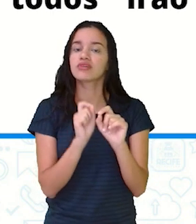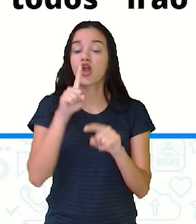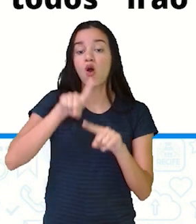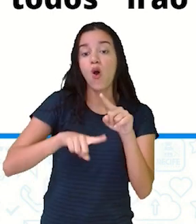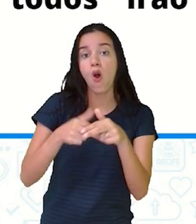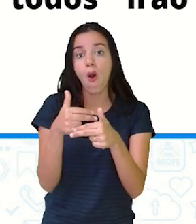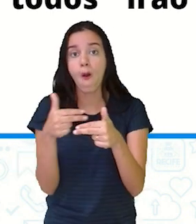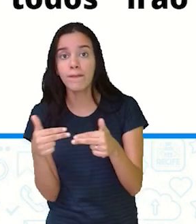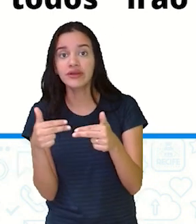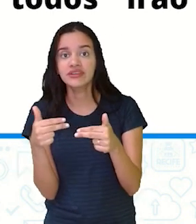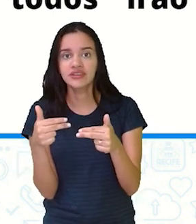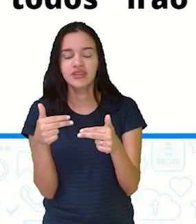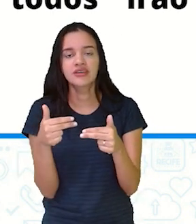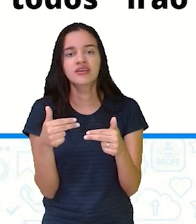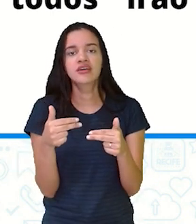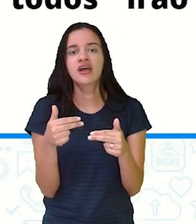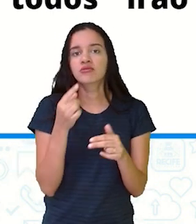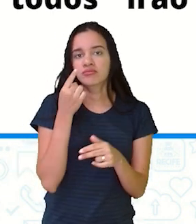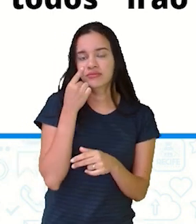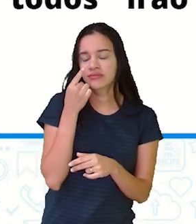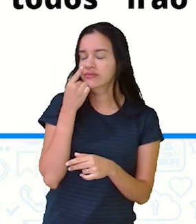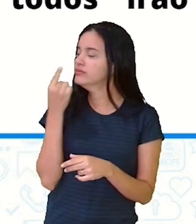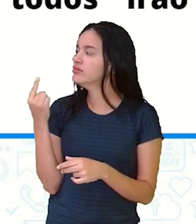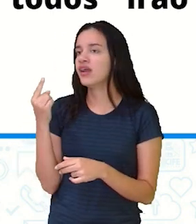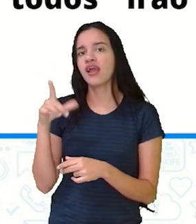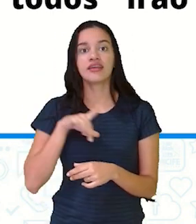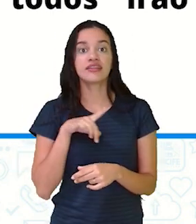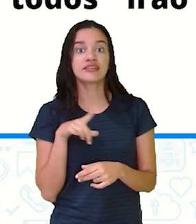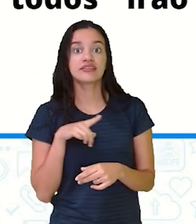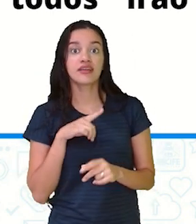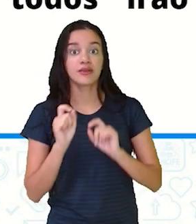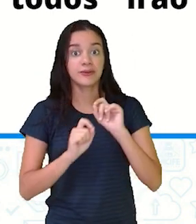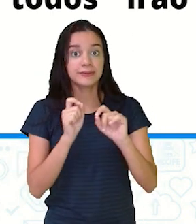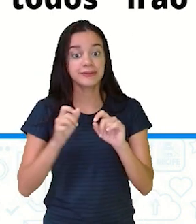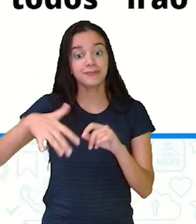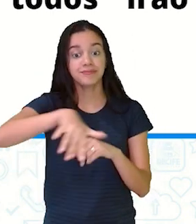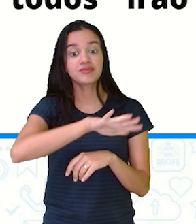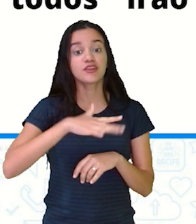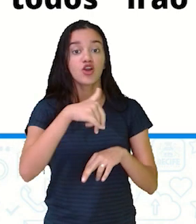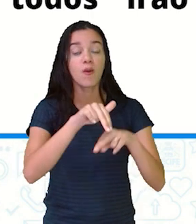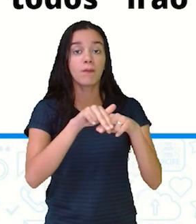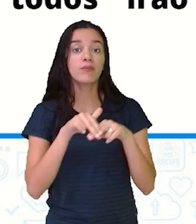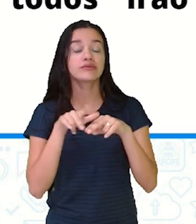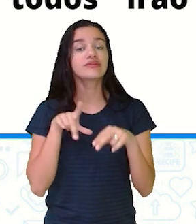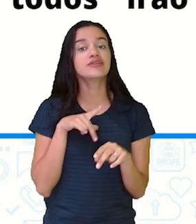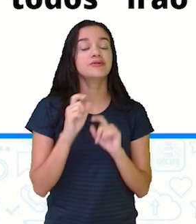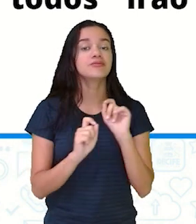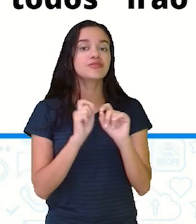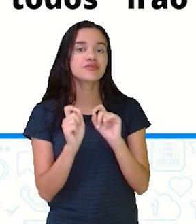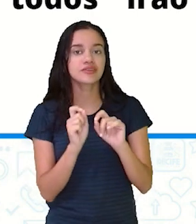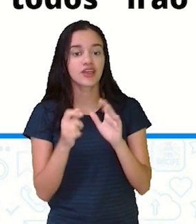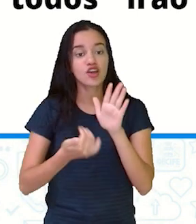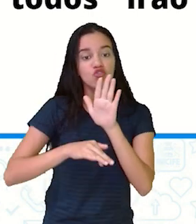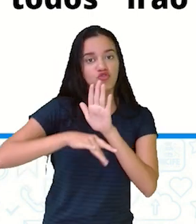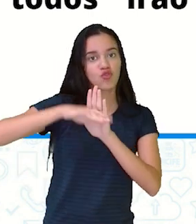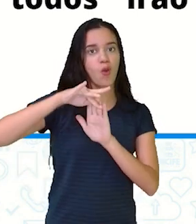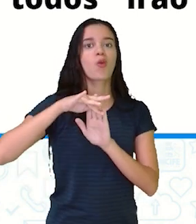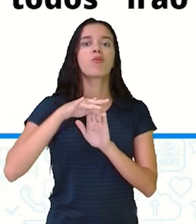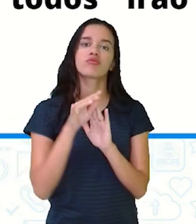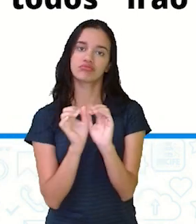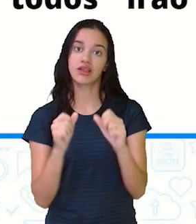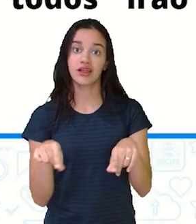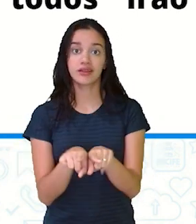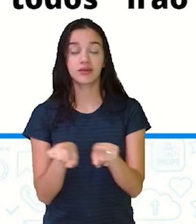objetos tridimensionais, certo? Que ocupam lugar no espaço, por isso eles possuem volume.